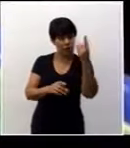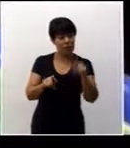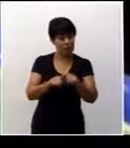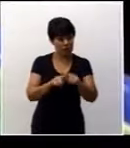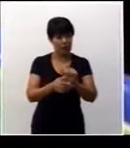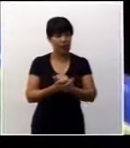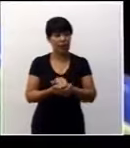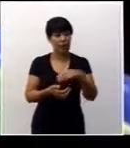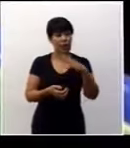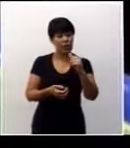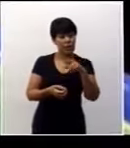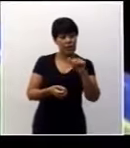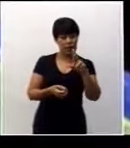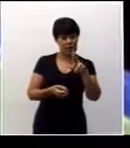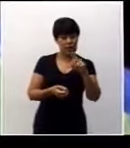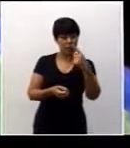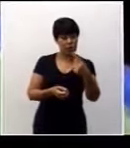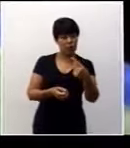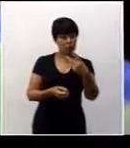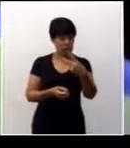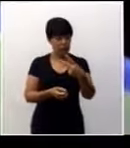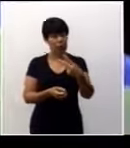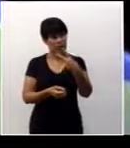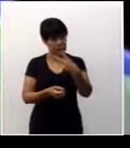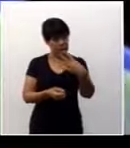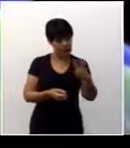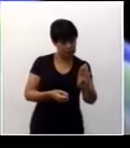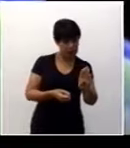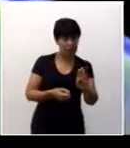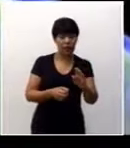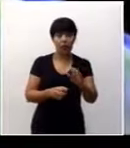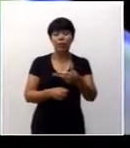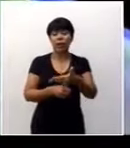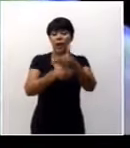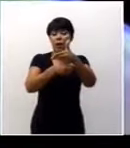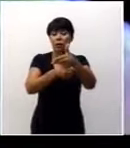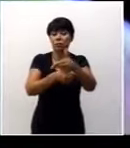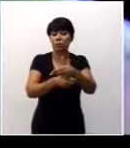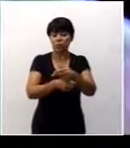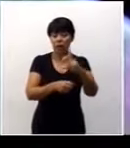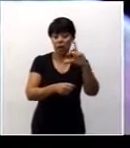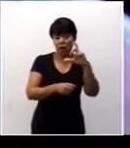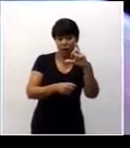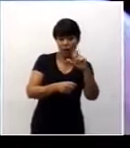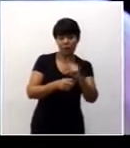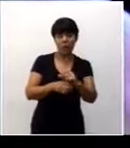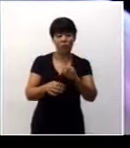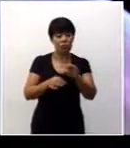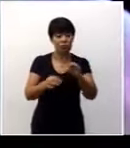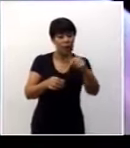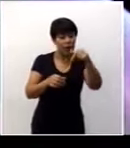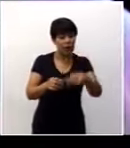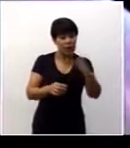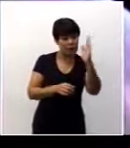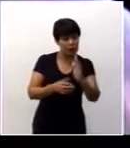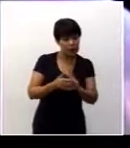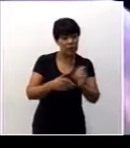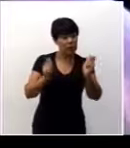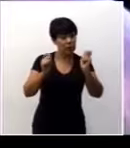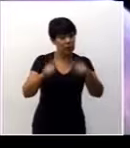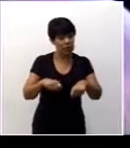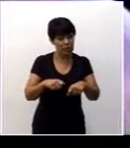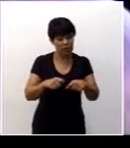Nos Sibers 1, 2 e 2B, um tipo de câmera foi projetado pelos engenheiros brasileiros para possibilitar a amplitude